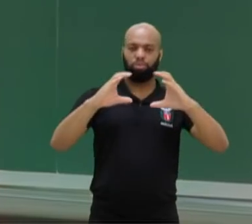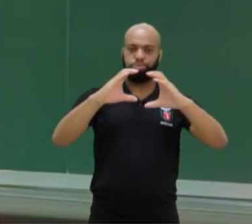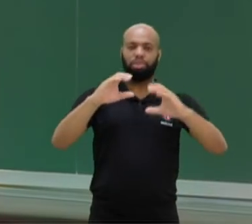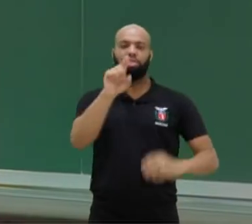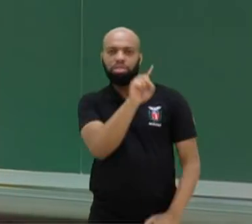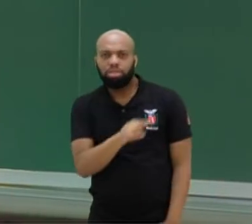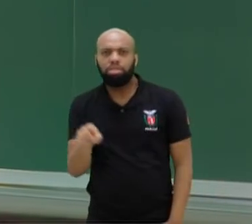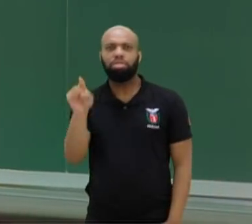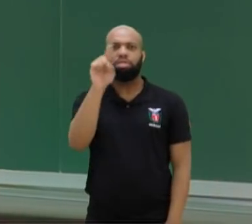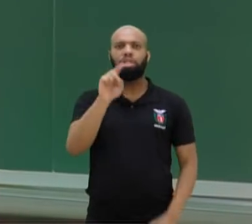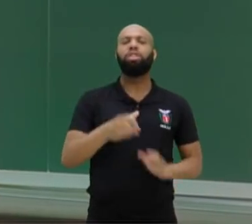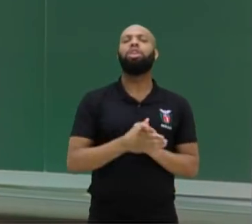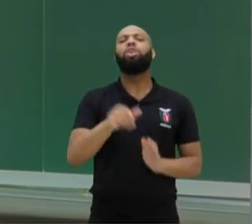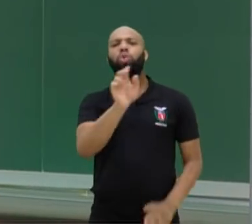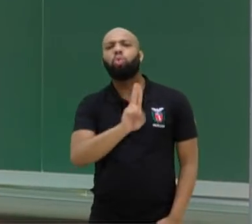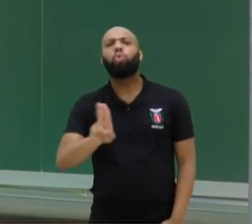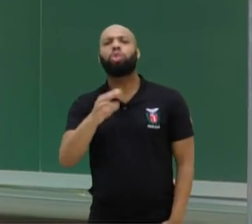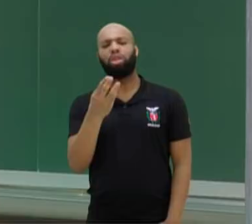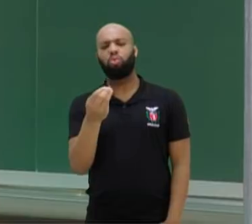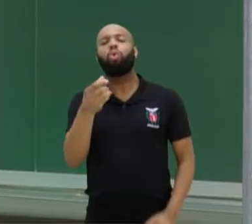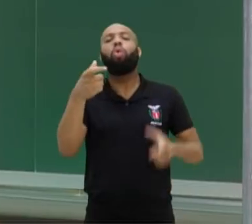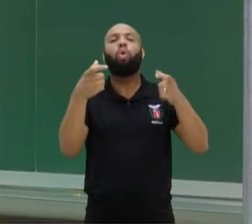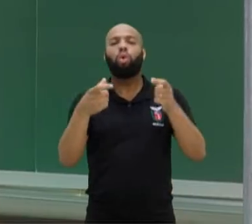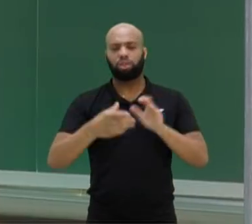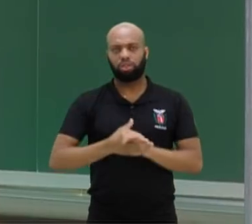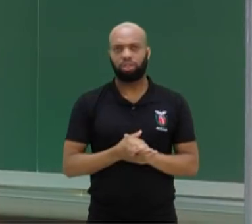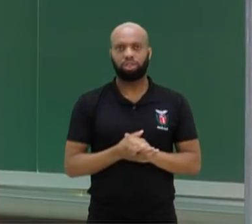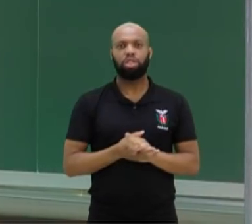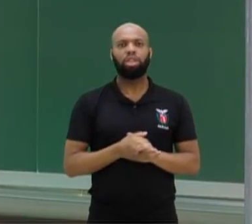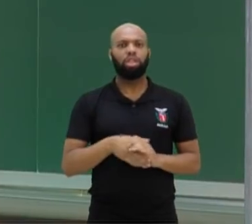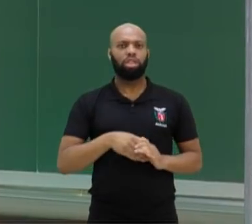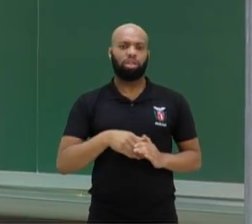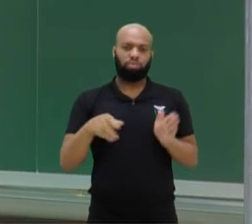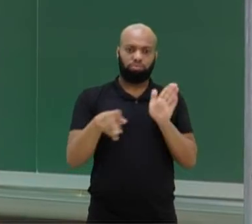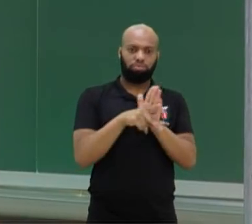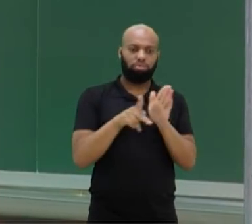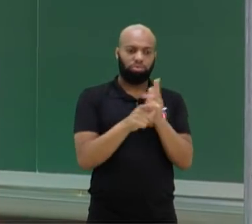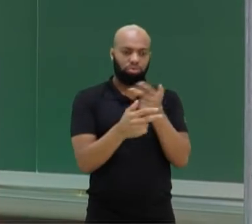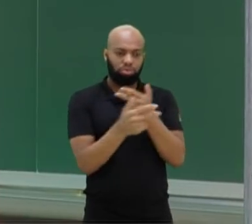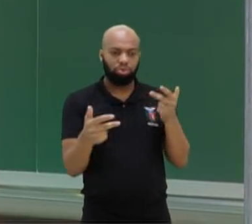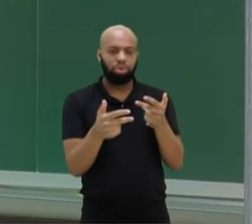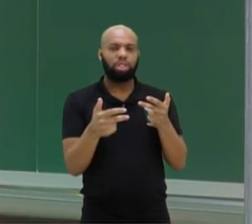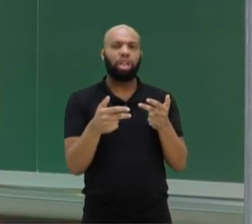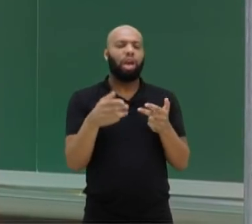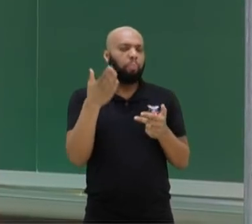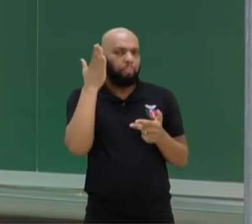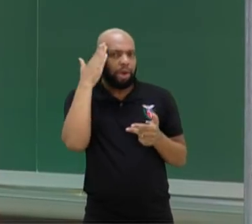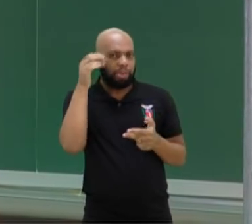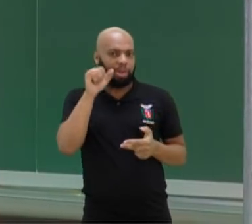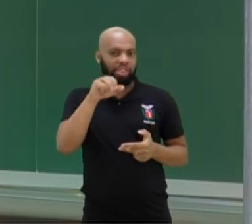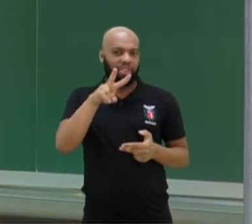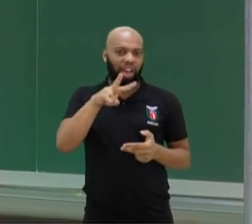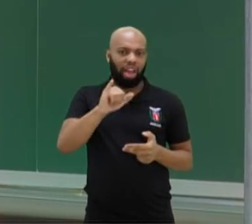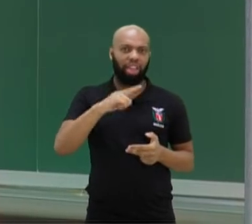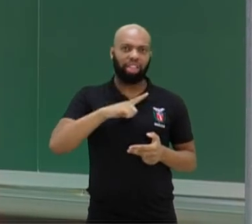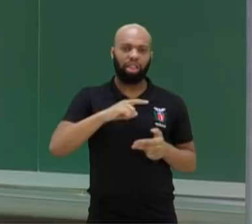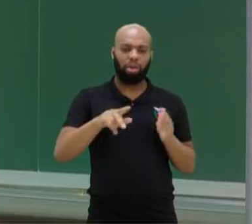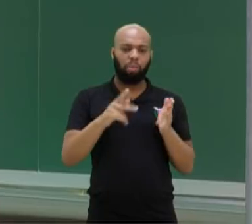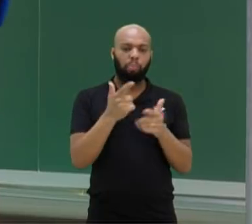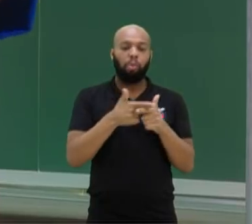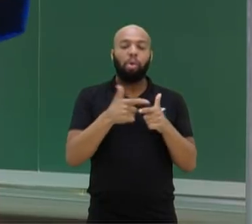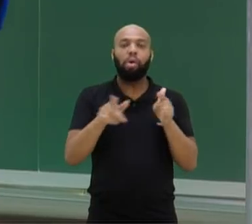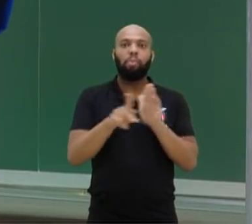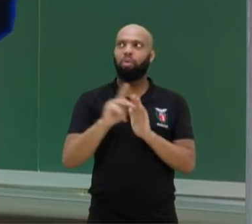circunferência ela é bastante utilizada em equipamentos que detectam tsunamis, etc., que na verdade eles vão lá,